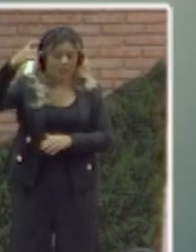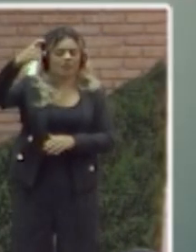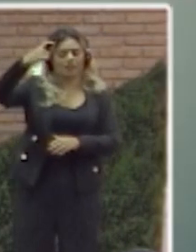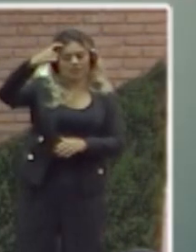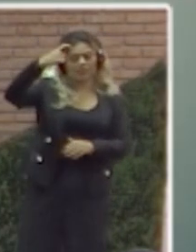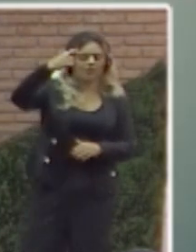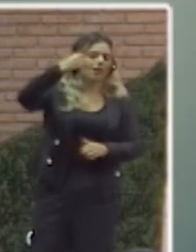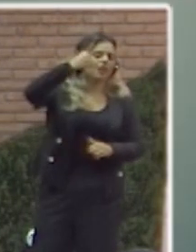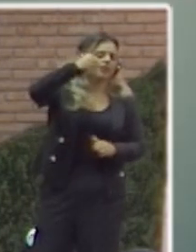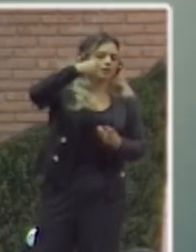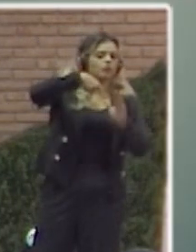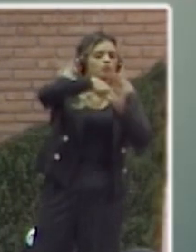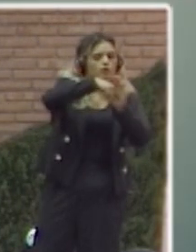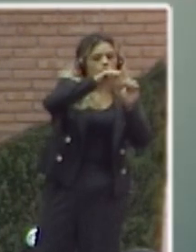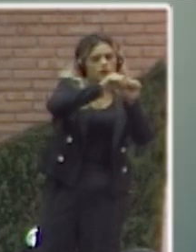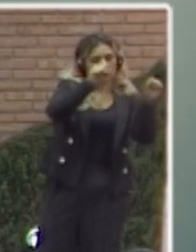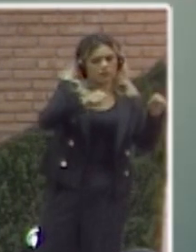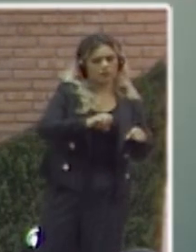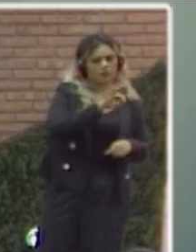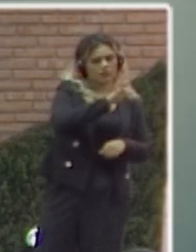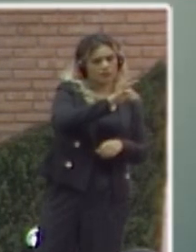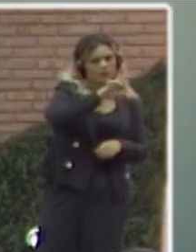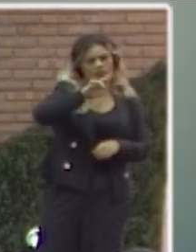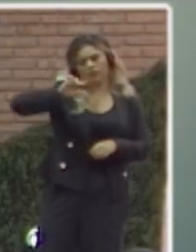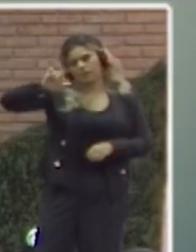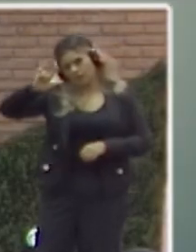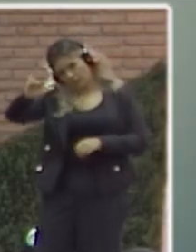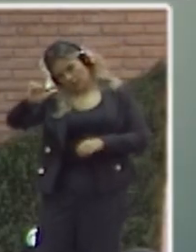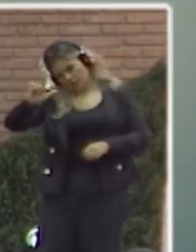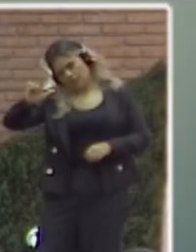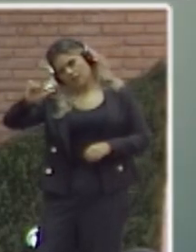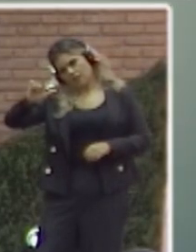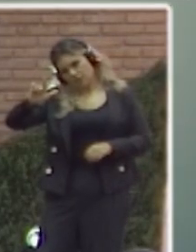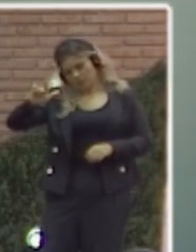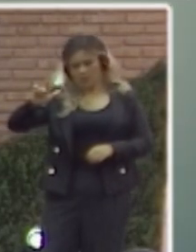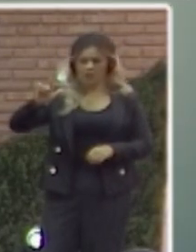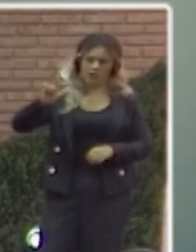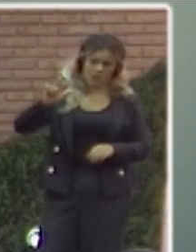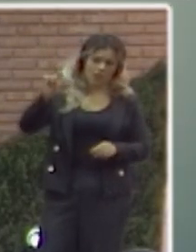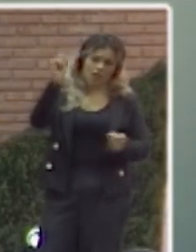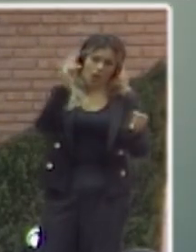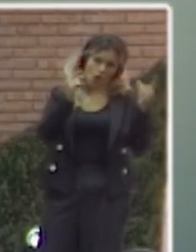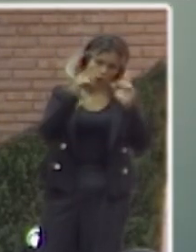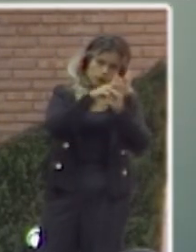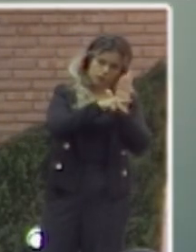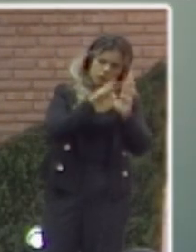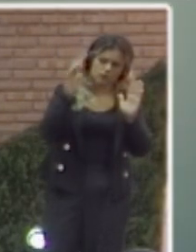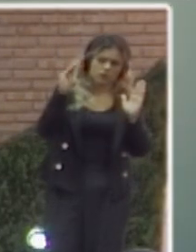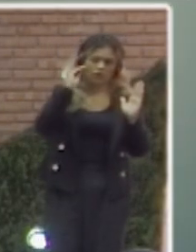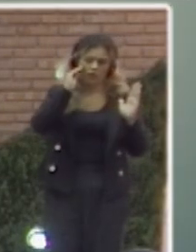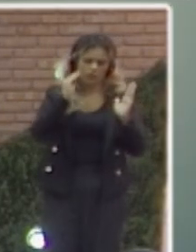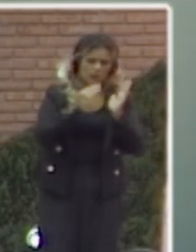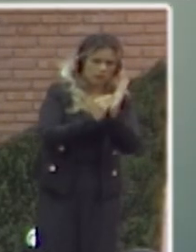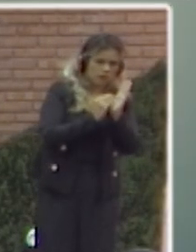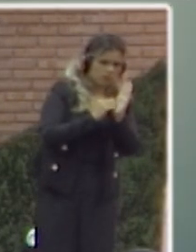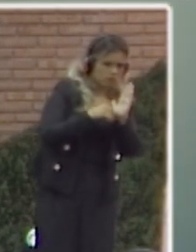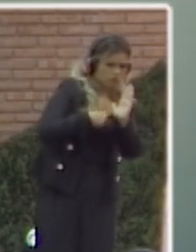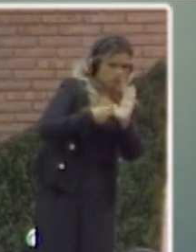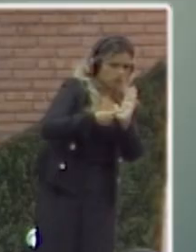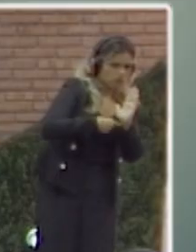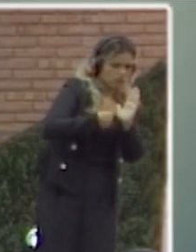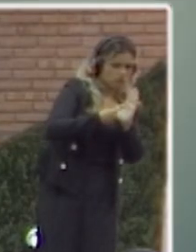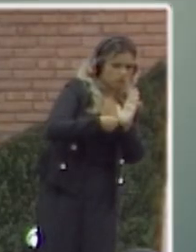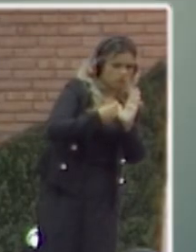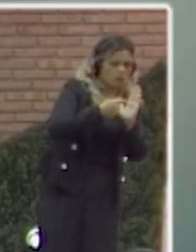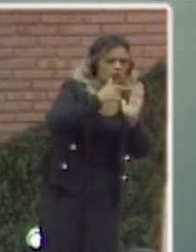TRLs, desenvolvida, foram colocadas a uso em alguns projetos, para chegar num ponto que a gente chama